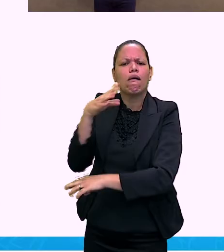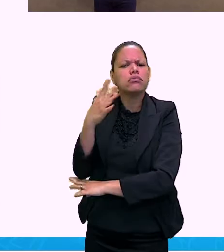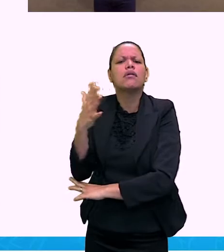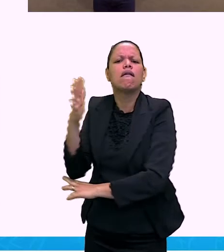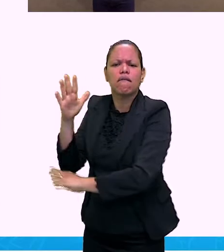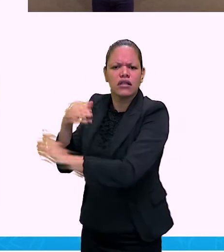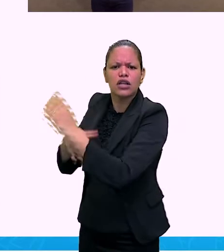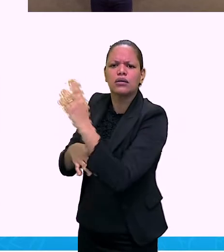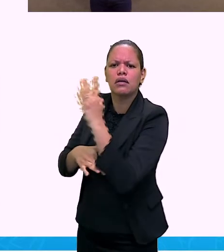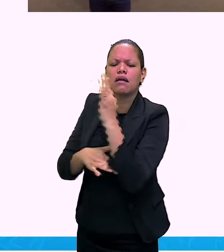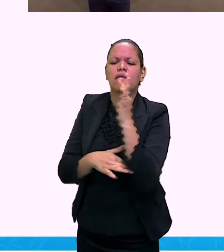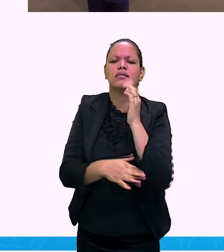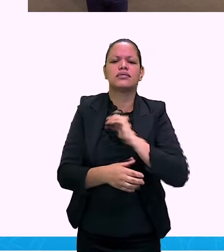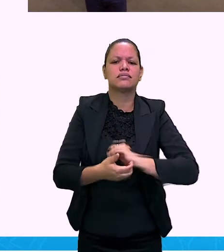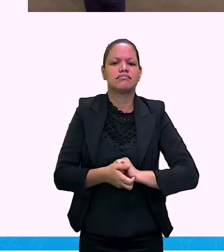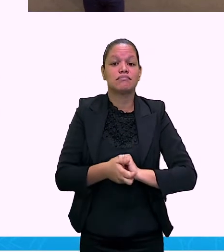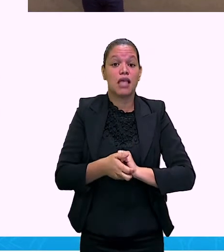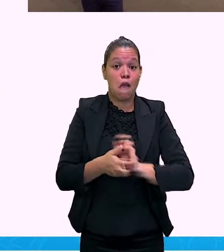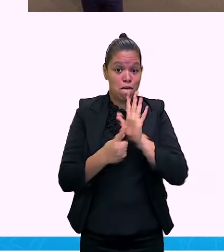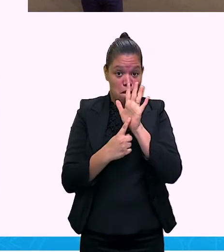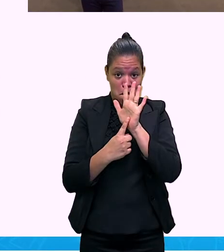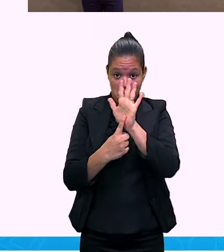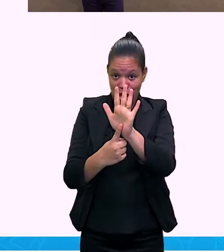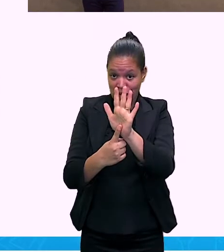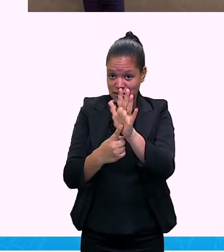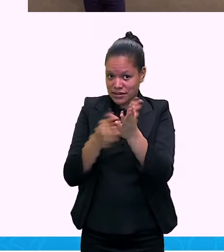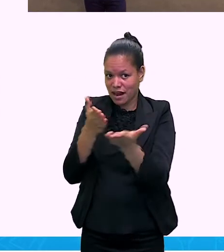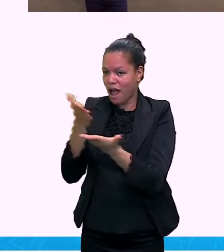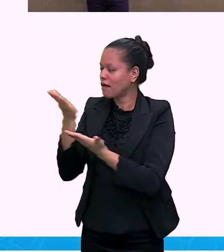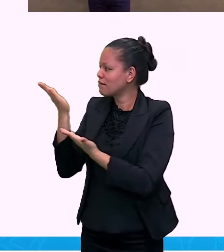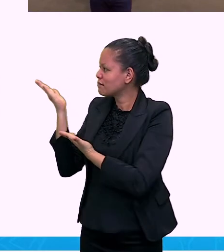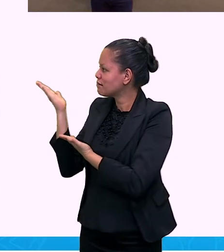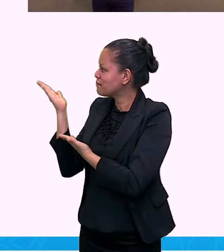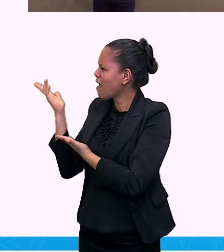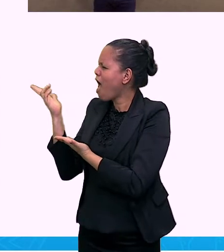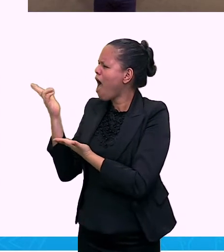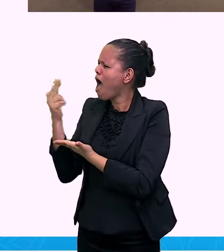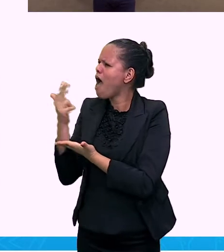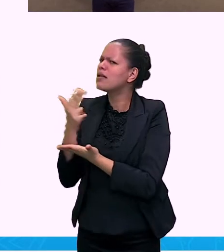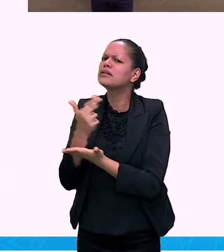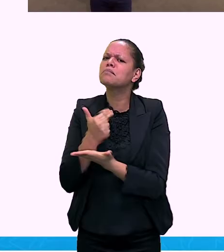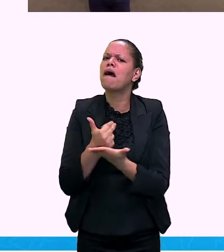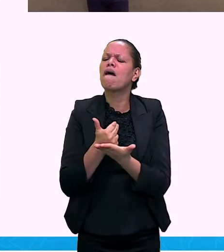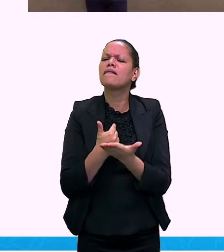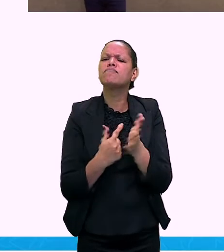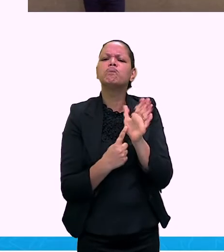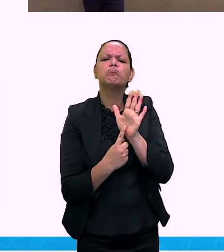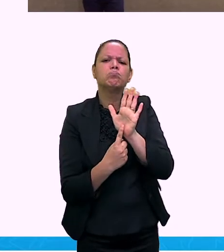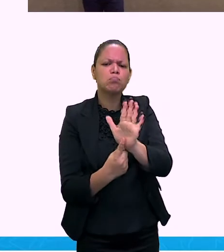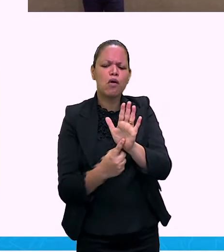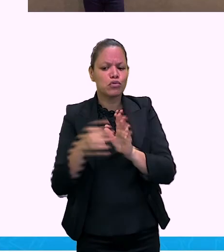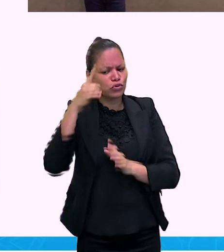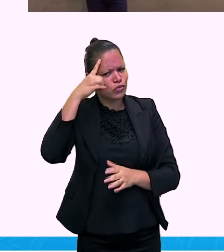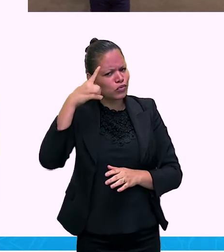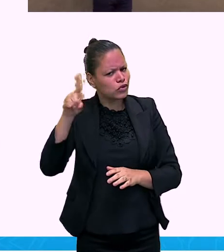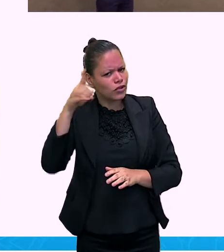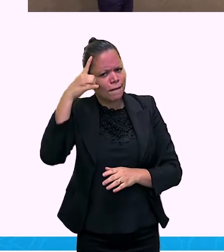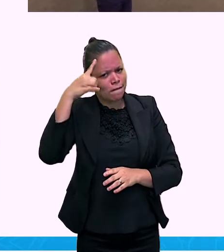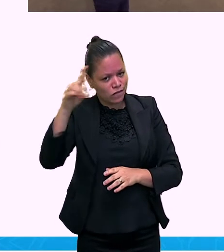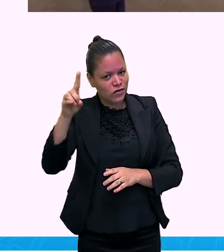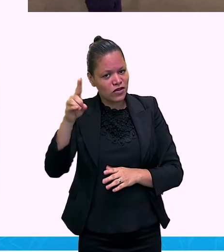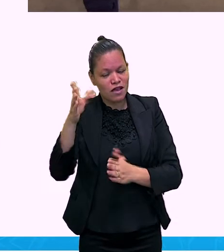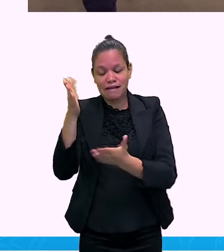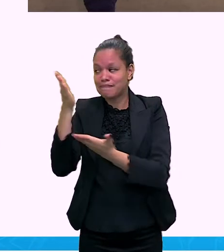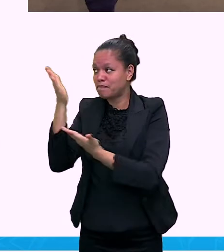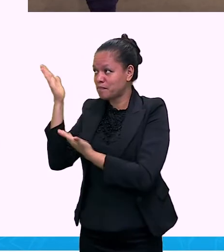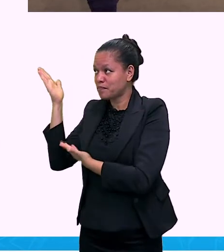vocês algumas imagens ilustrativas que retratam esse cotidiano dos indígenas no Brasil. Tá? Então nós temos